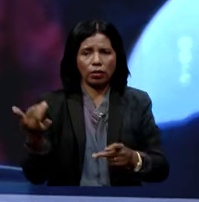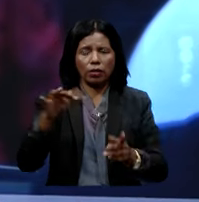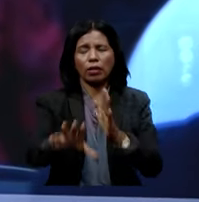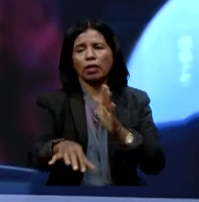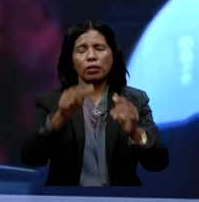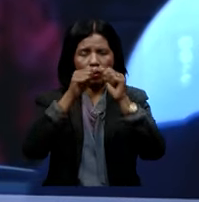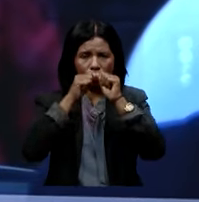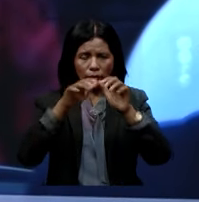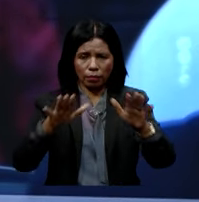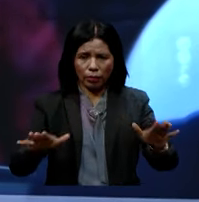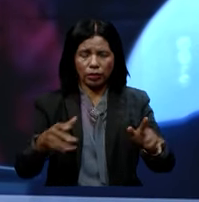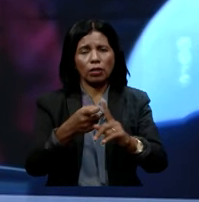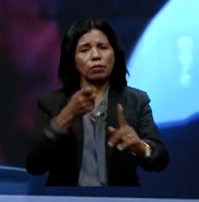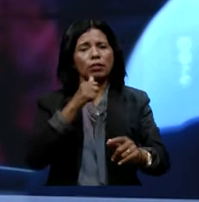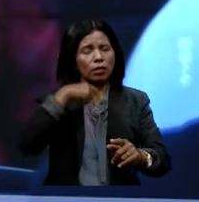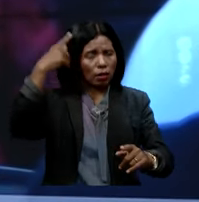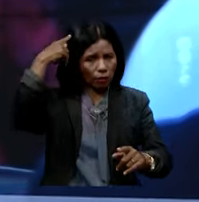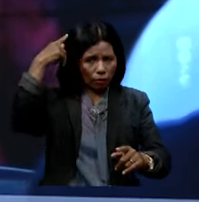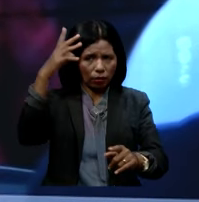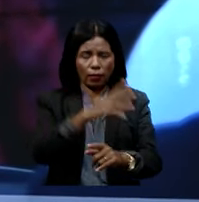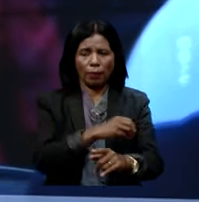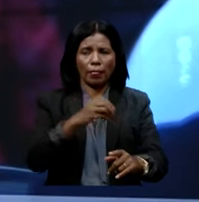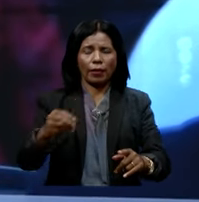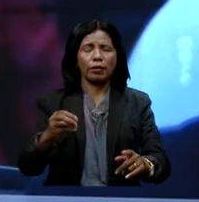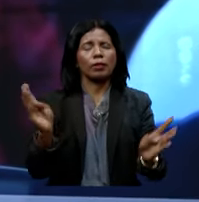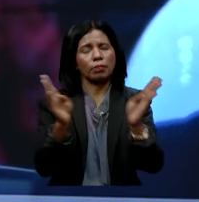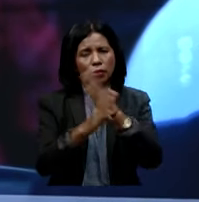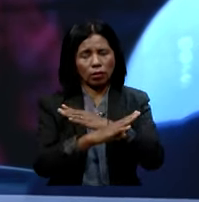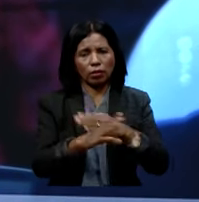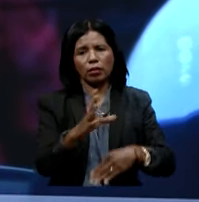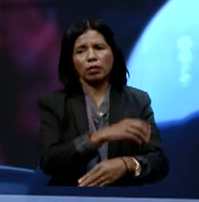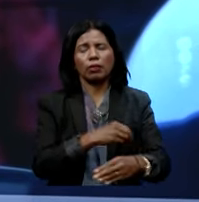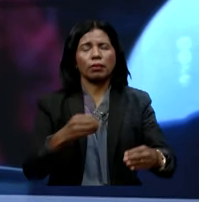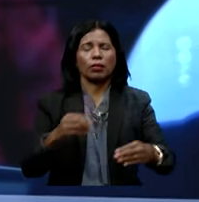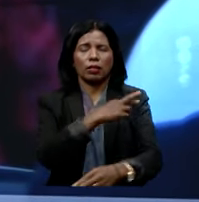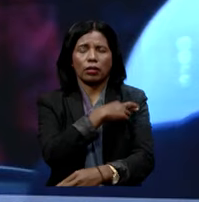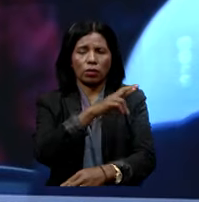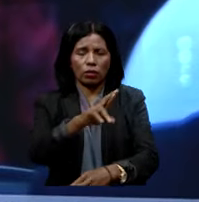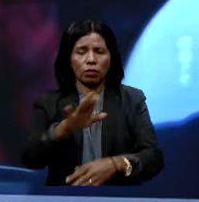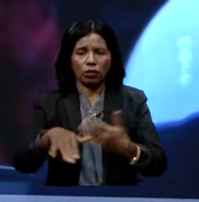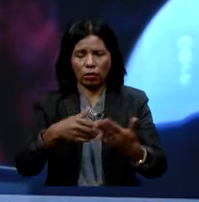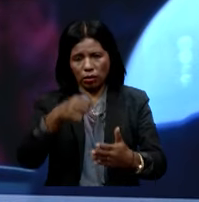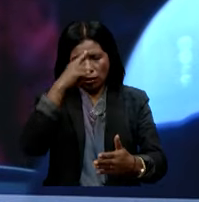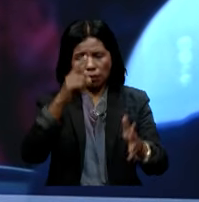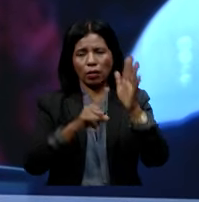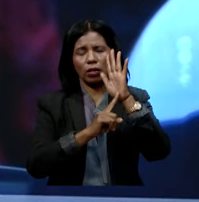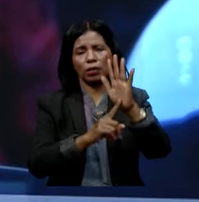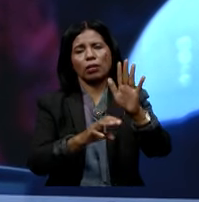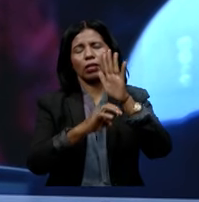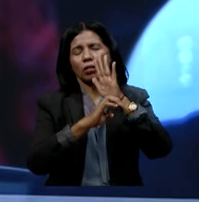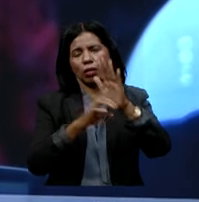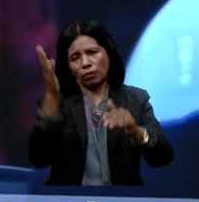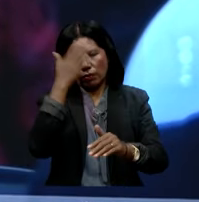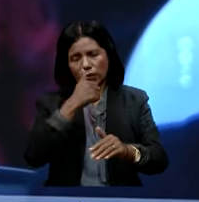nona benção, usi sua santidade, não se sai local religioso no turístico, também tudo imagem fura,